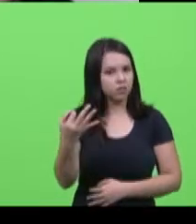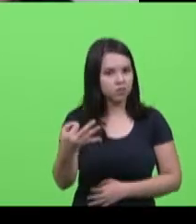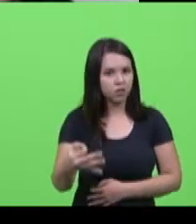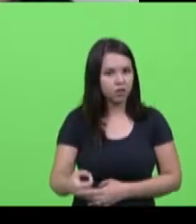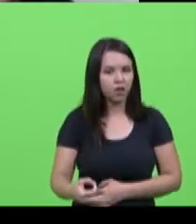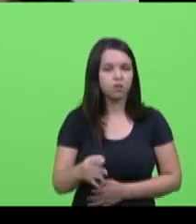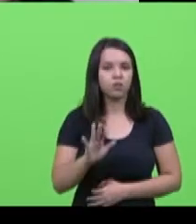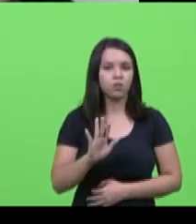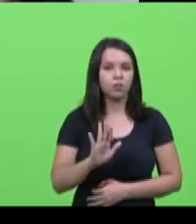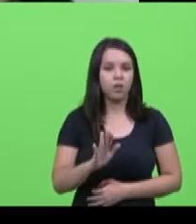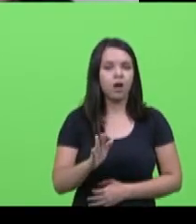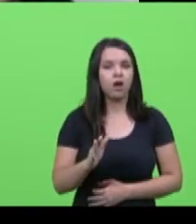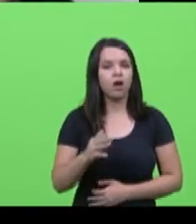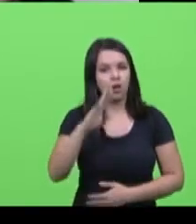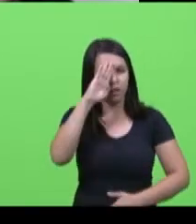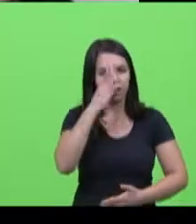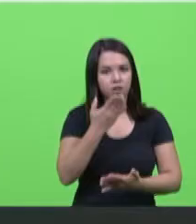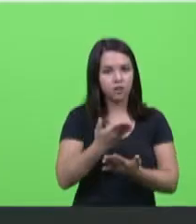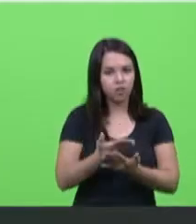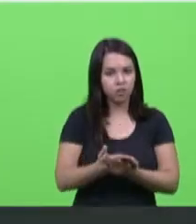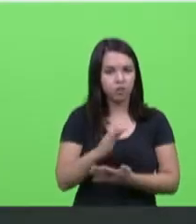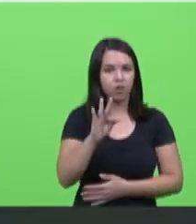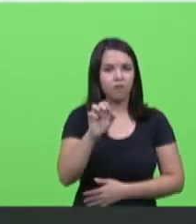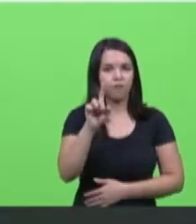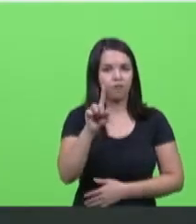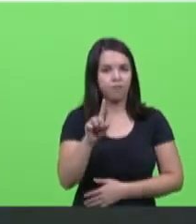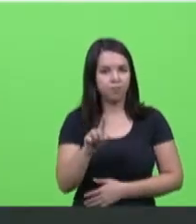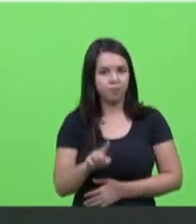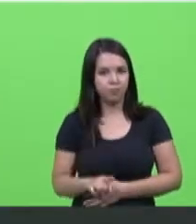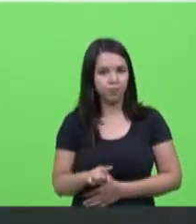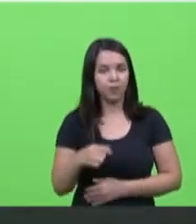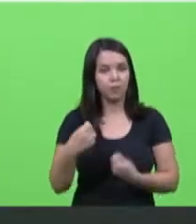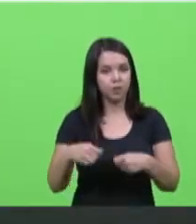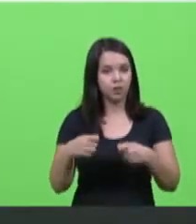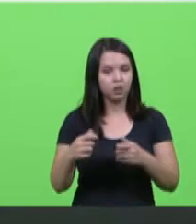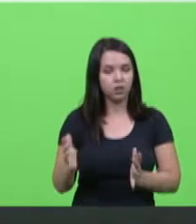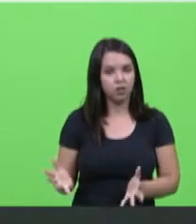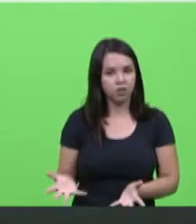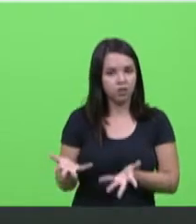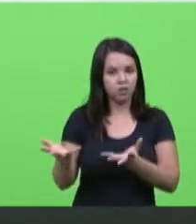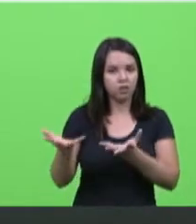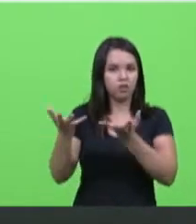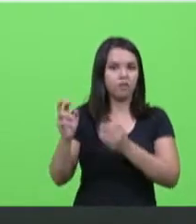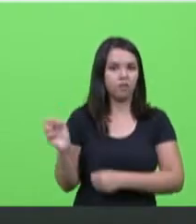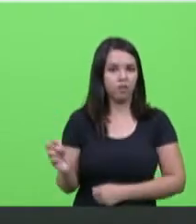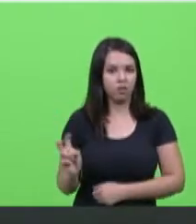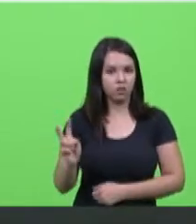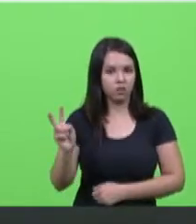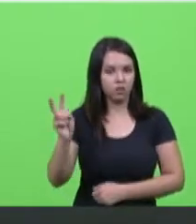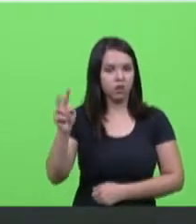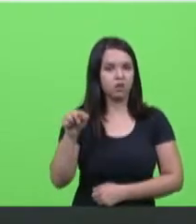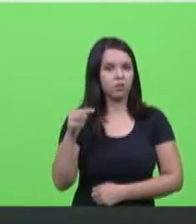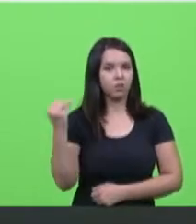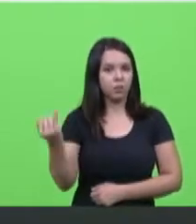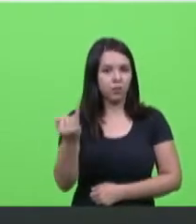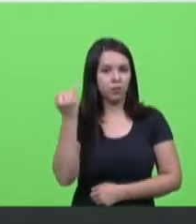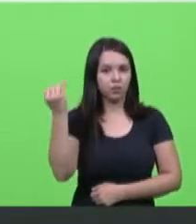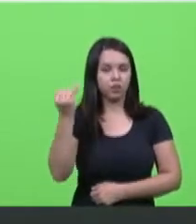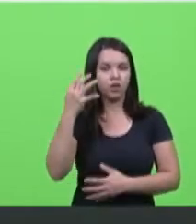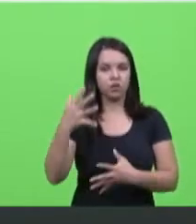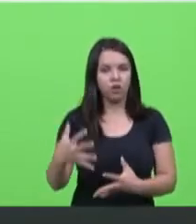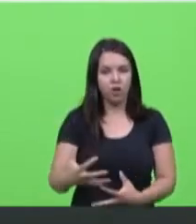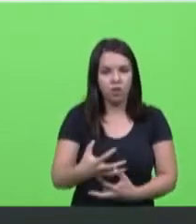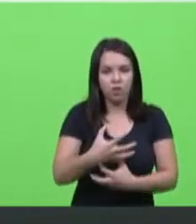realmente acredito que a fé ela precisa ser enaltecida e valorizada como um serviço essencial de acolhimento, de